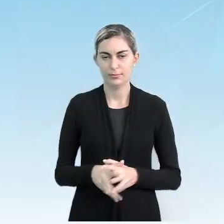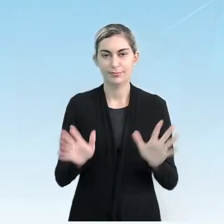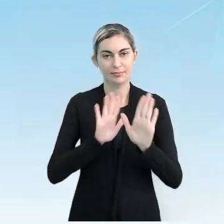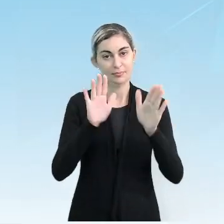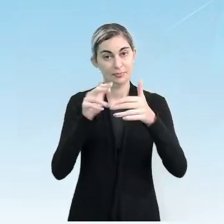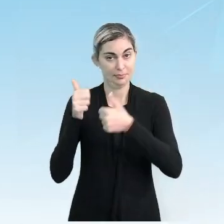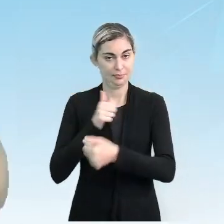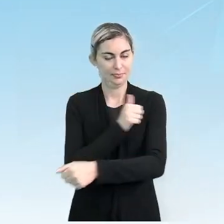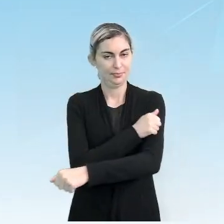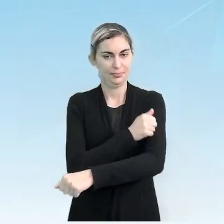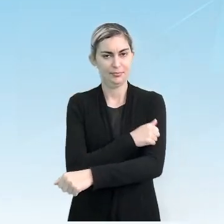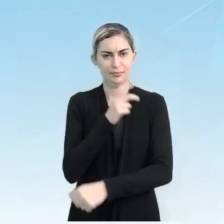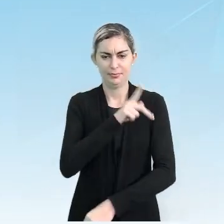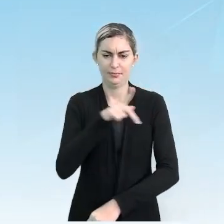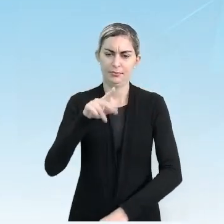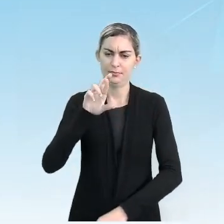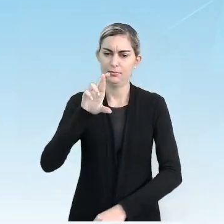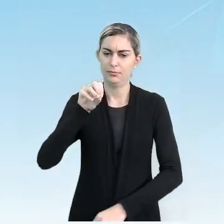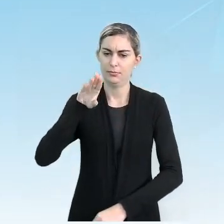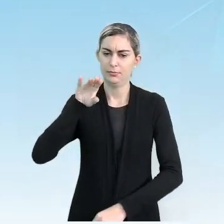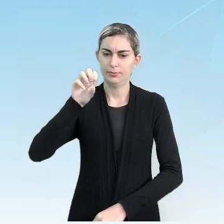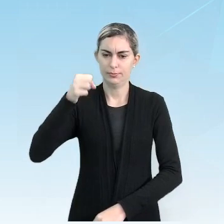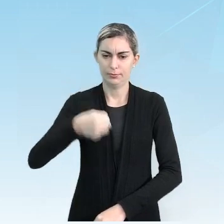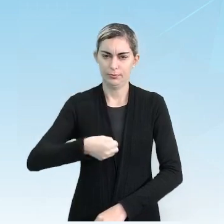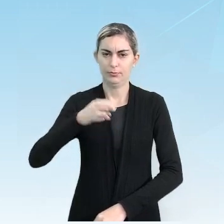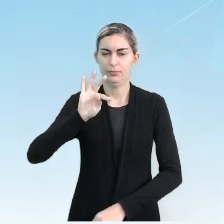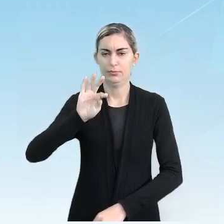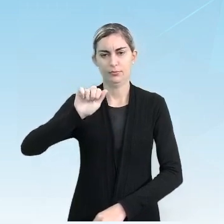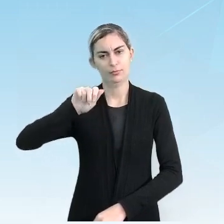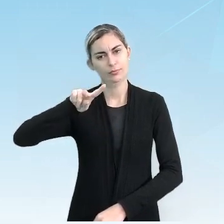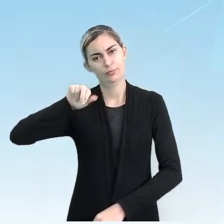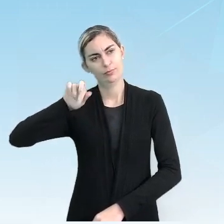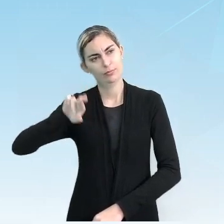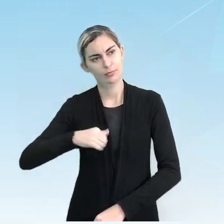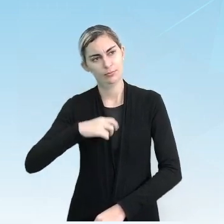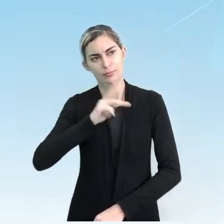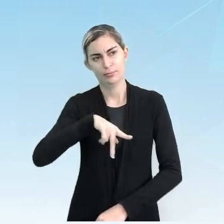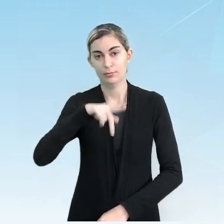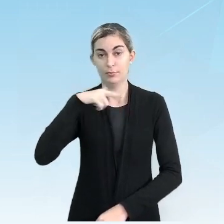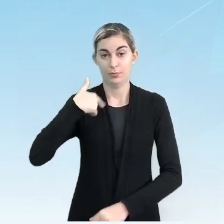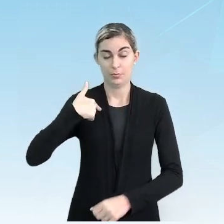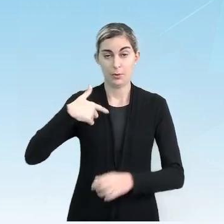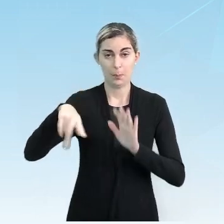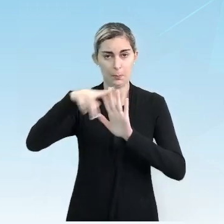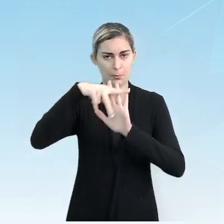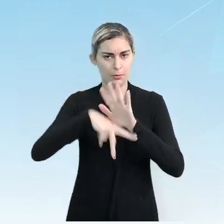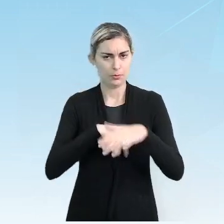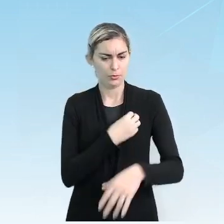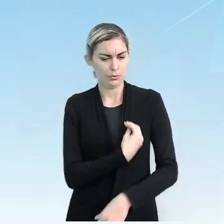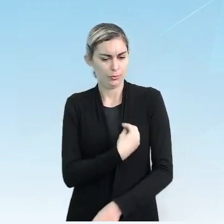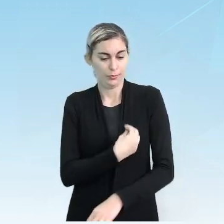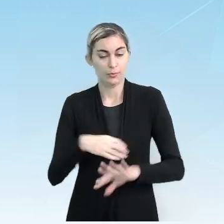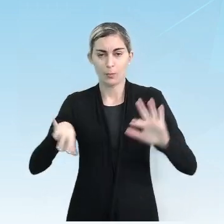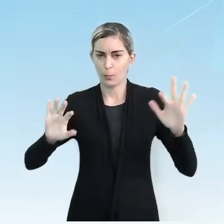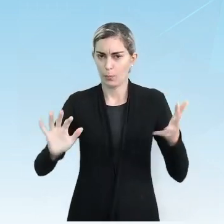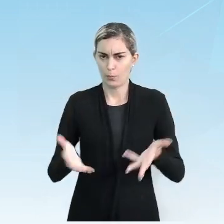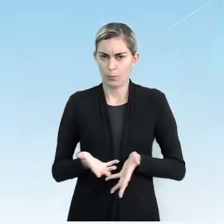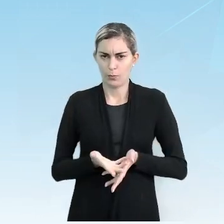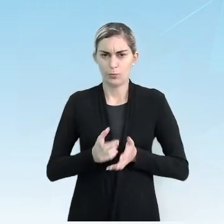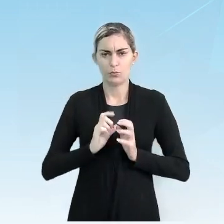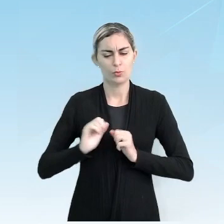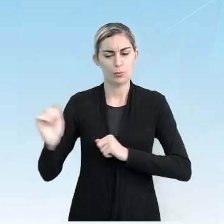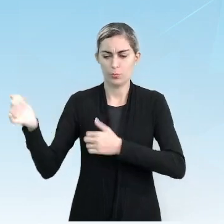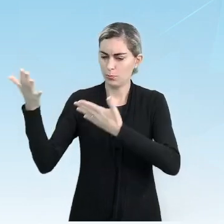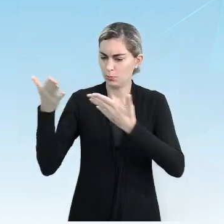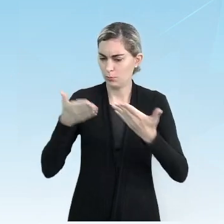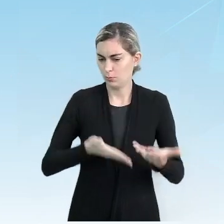Olá, estudantes! Eu sou o professor Robson Anselmo Tavares, professor do Projeto de Vida, e hoje nós teremos um outro